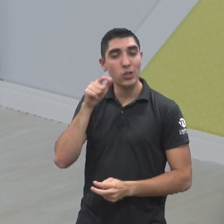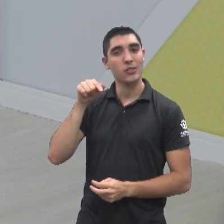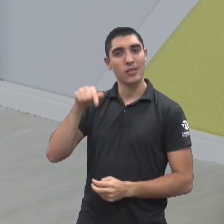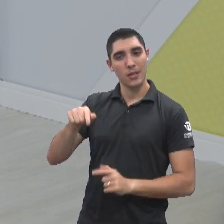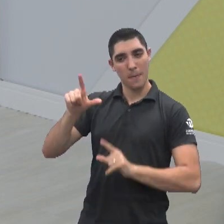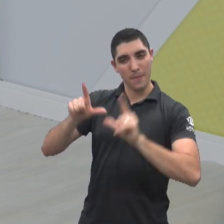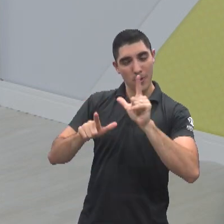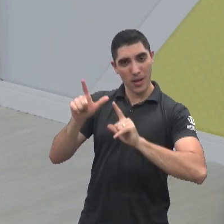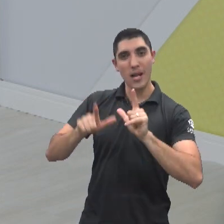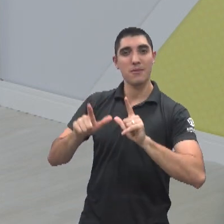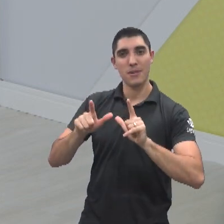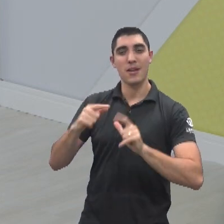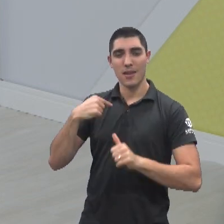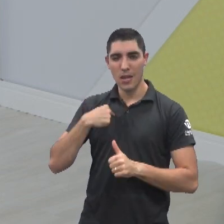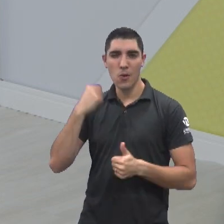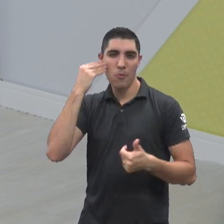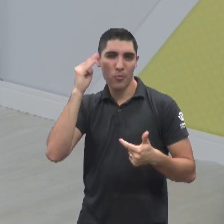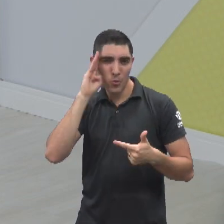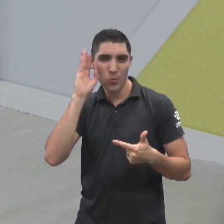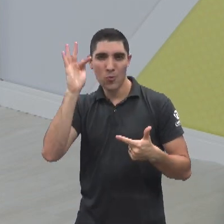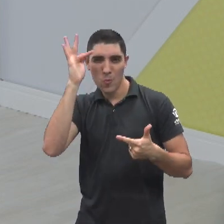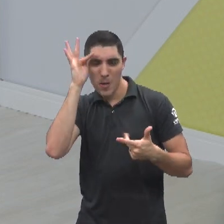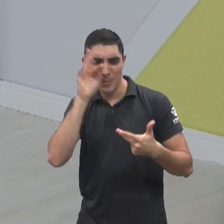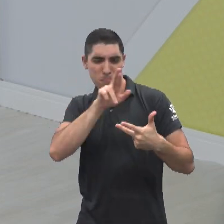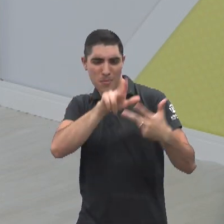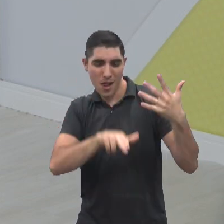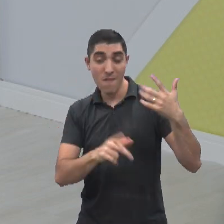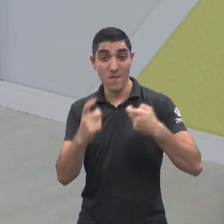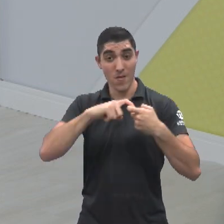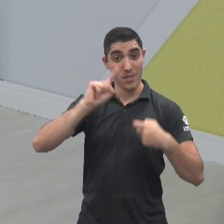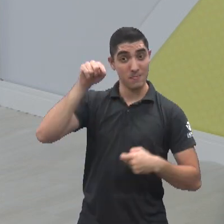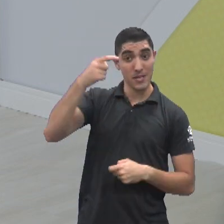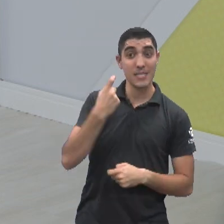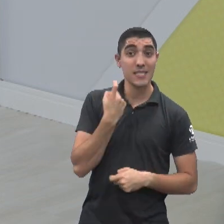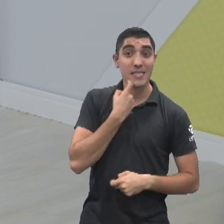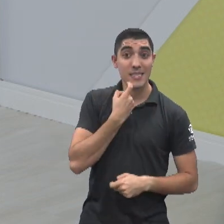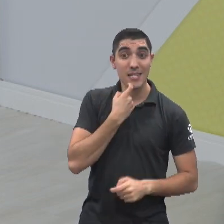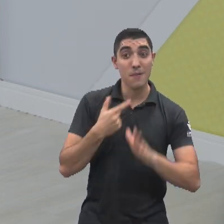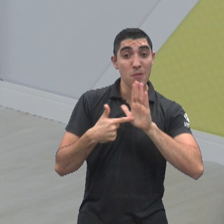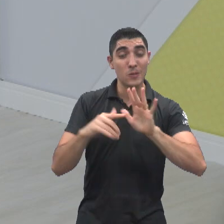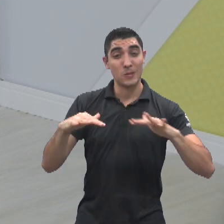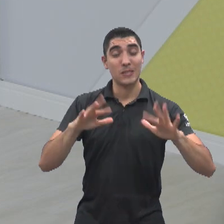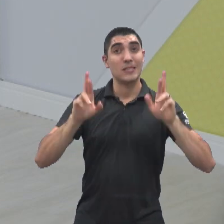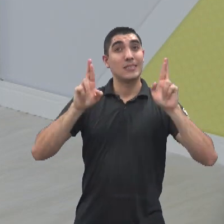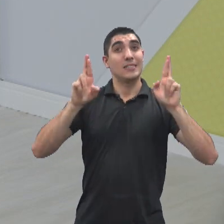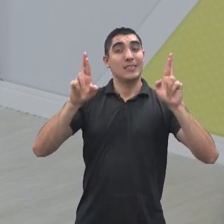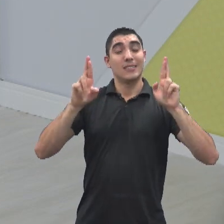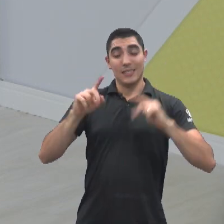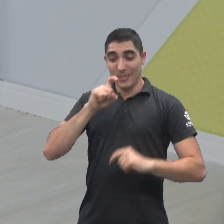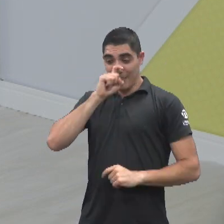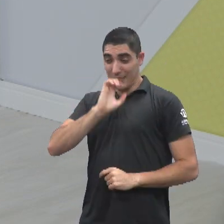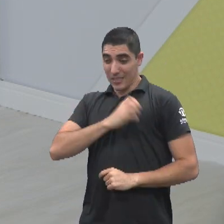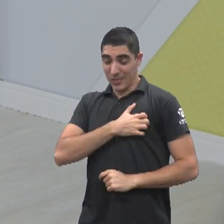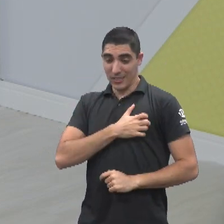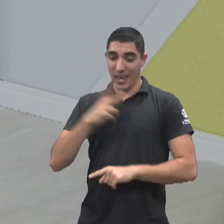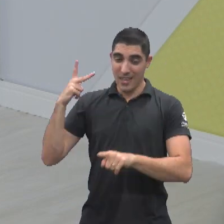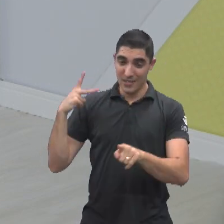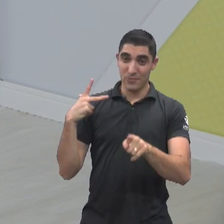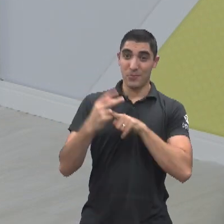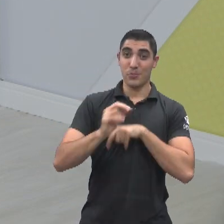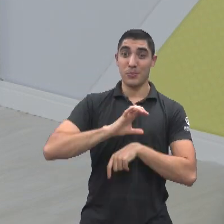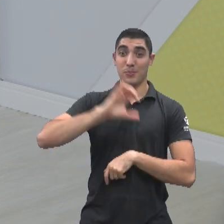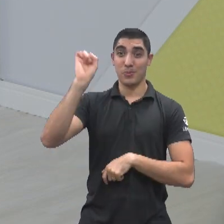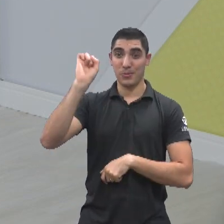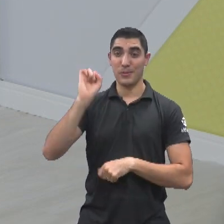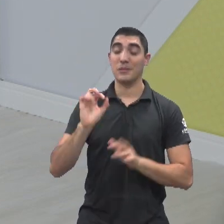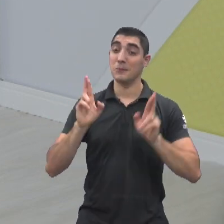TV Câmara. Eu, Brunão, Luizão em grande equipe. A gente volta na sexta-feira, tomara, com a vitória do São José contra o